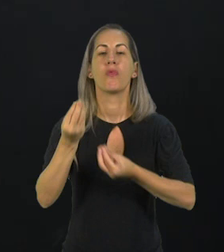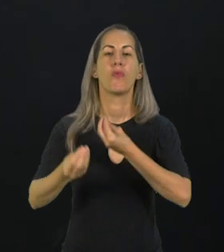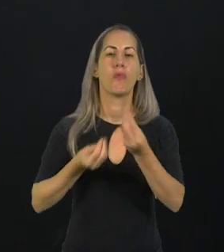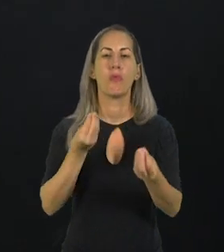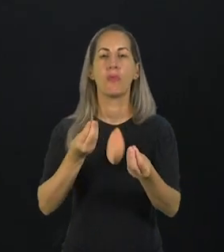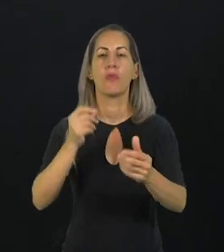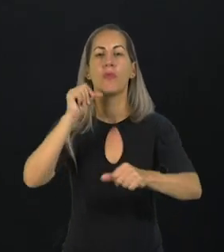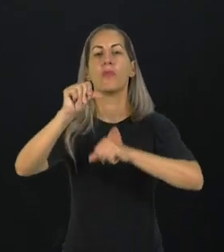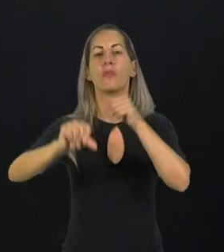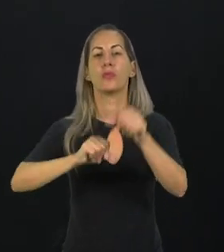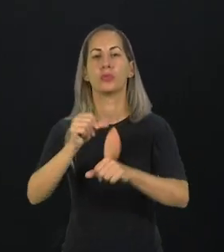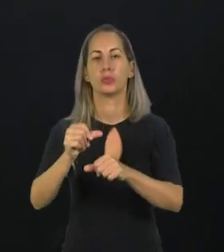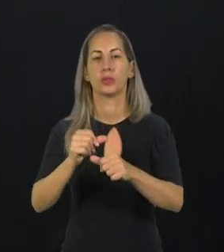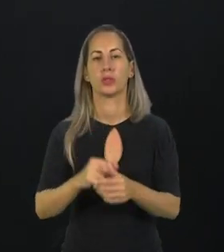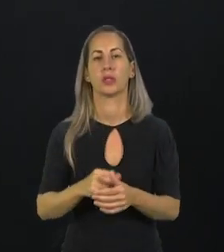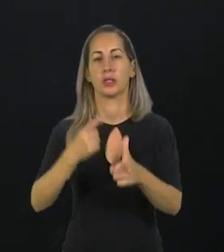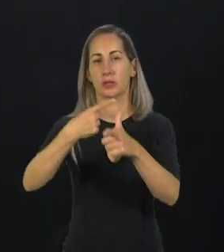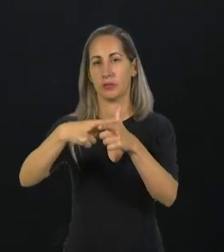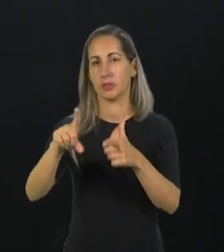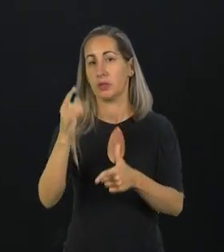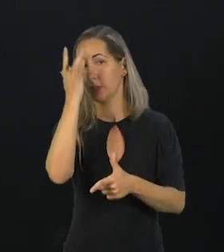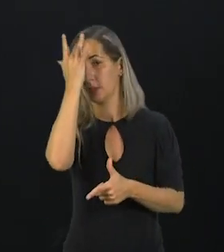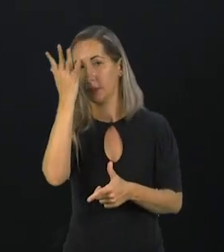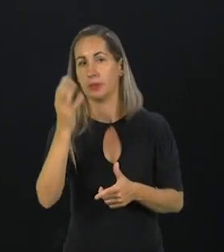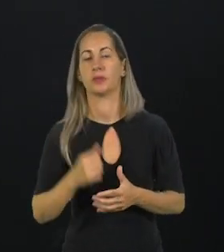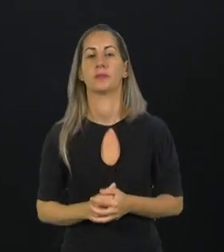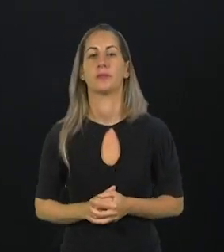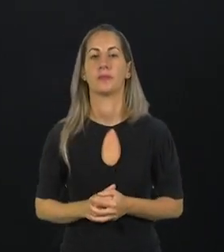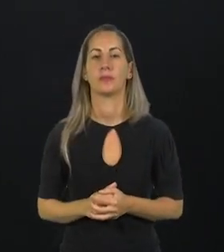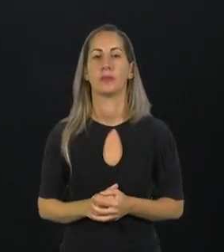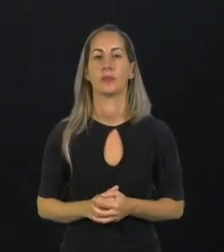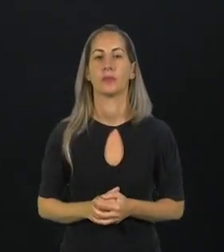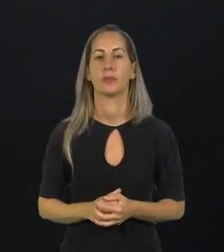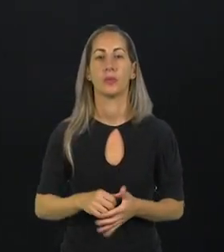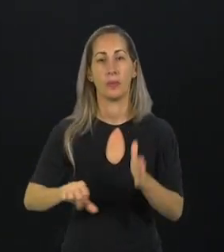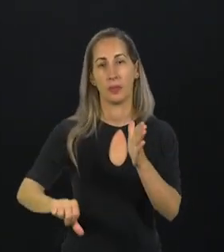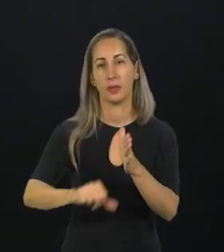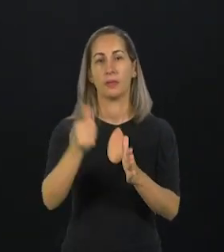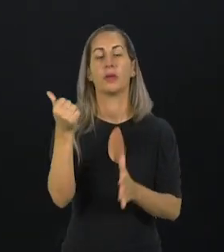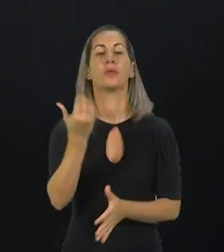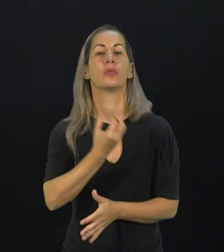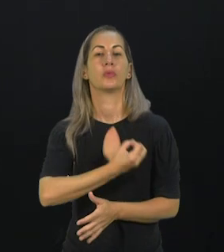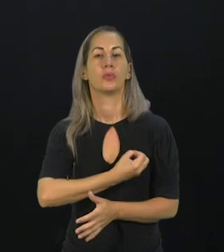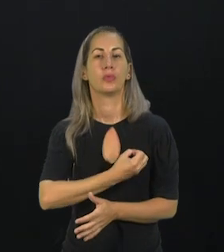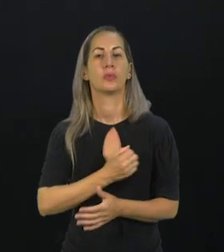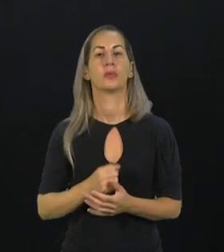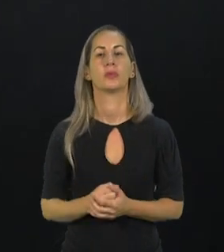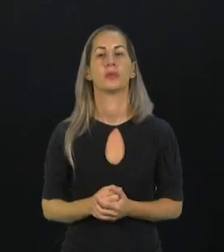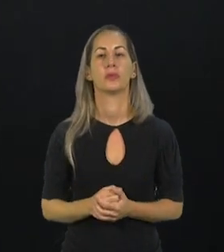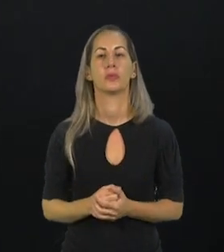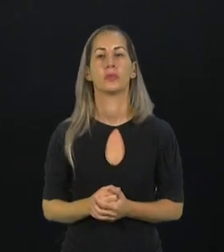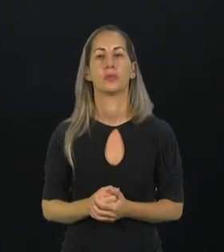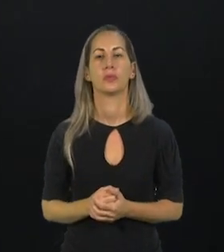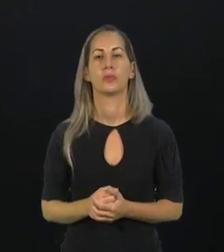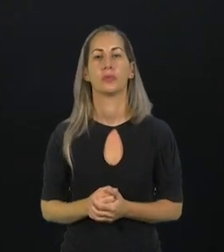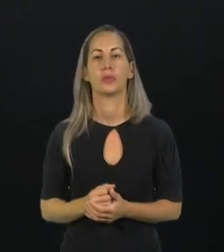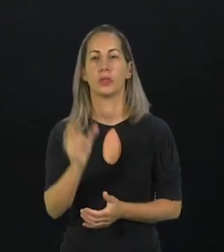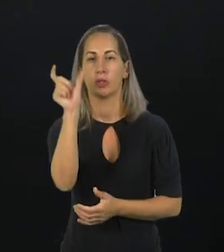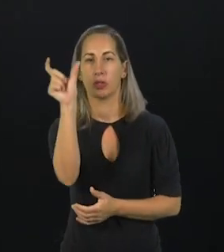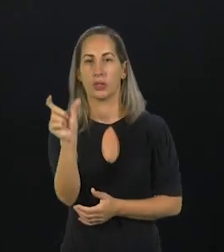gente transforma isso em divisão? Simples. O primeiro valor aqui equivale ao